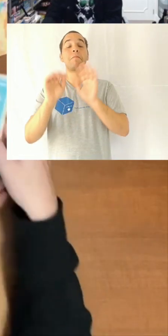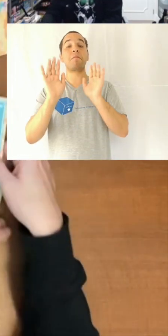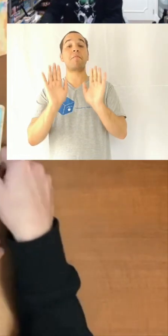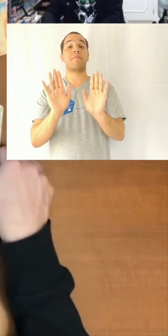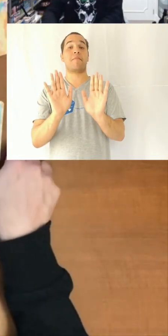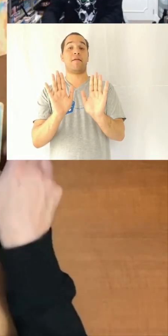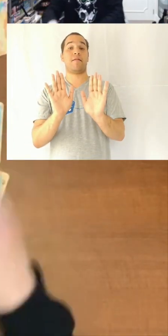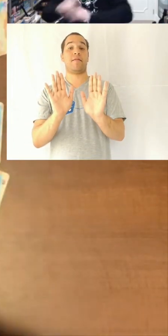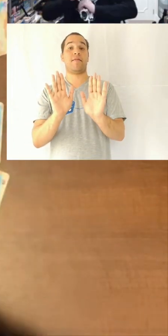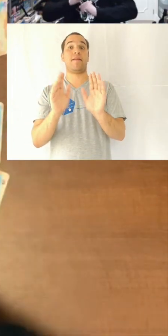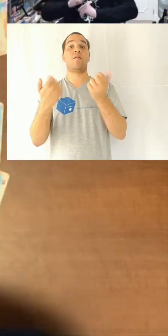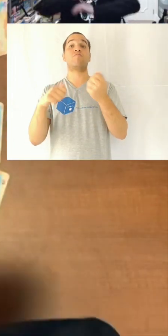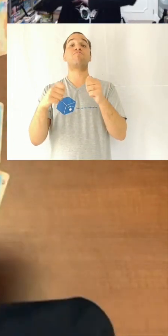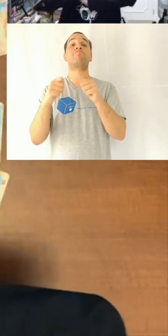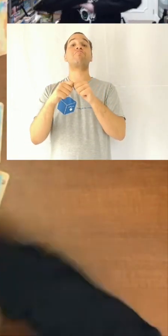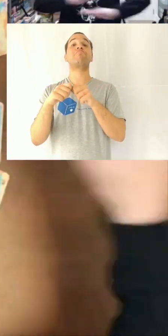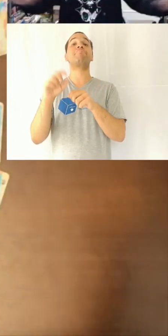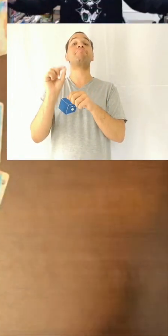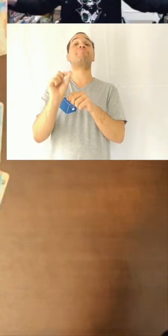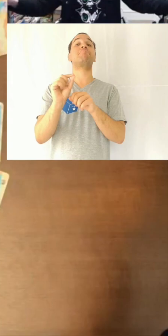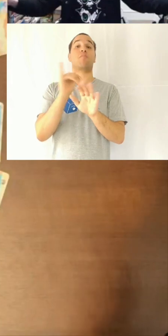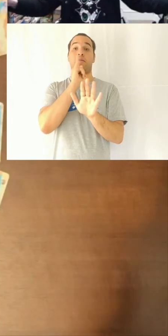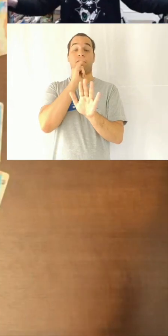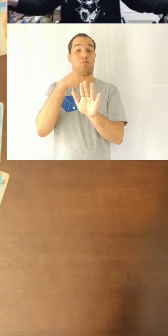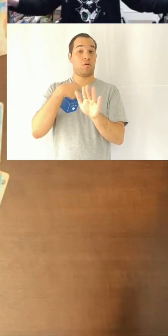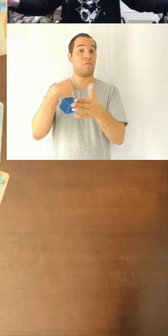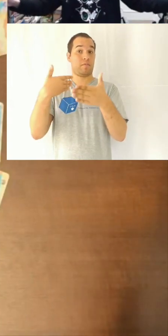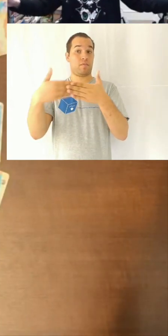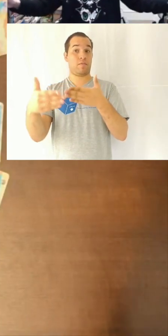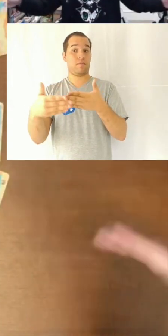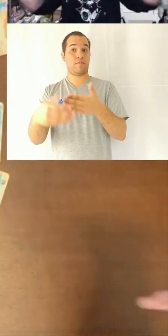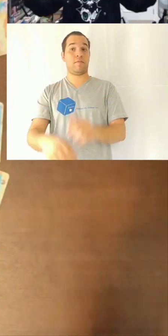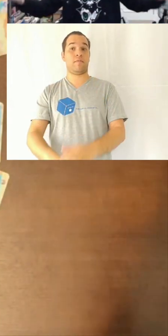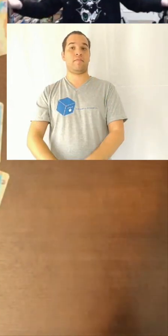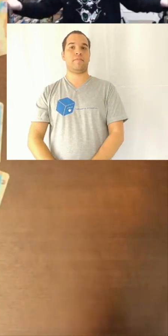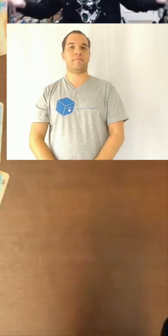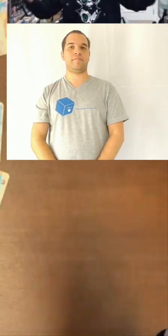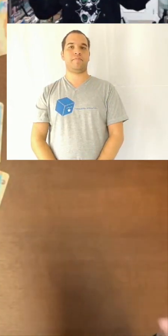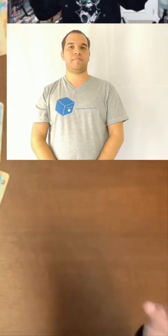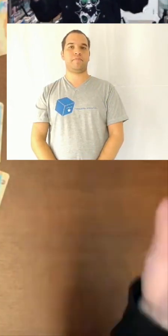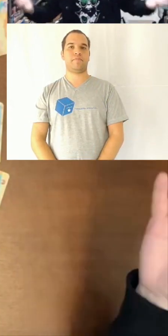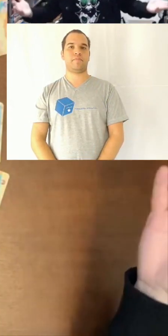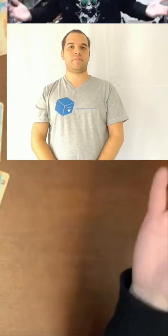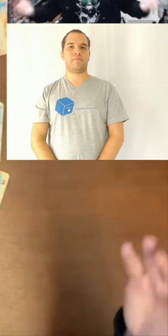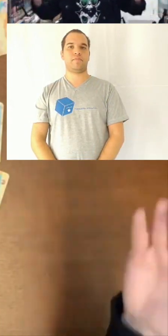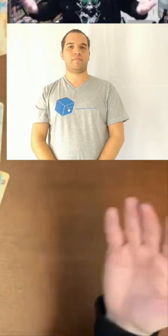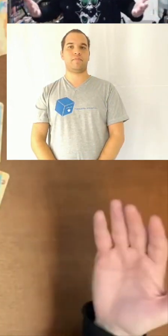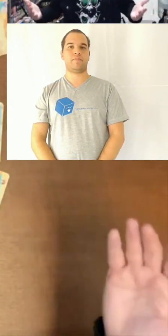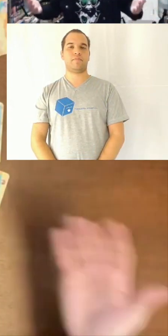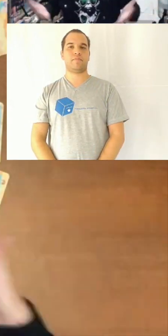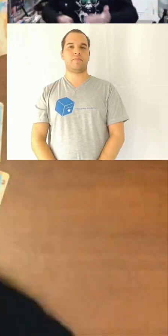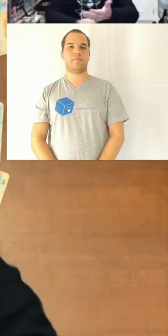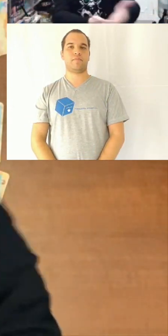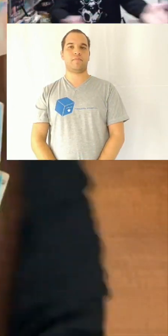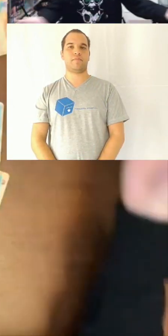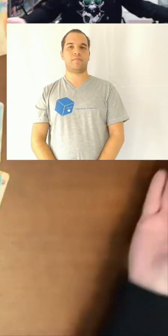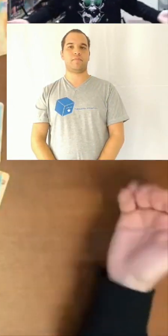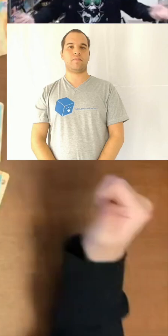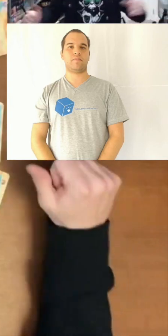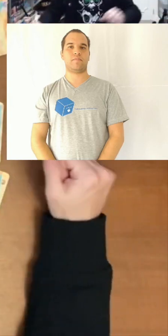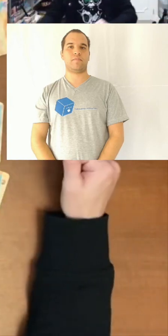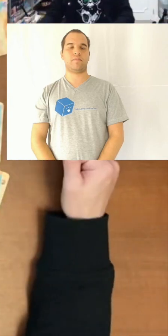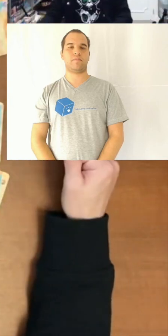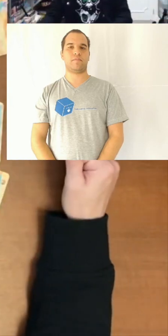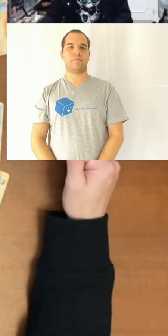isso e eu fui sumariamente eliminado desta partida. Eu estou fora do jogo e vou ver os